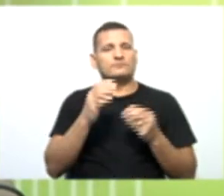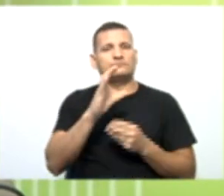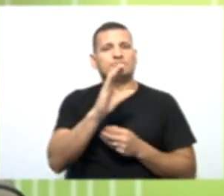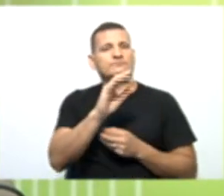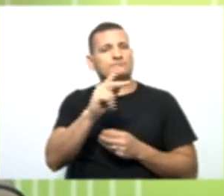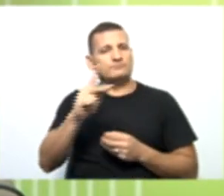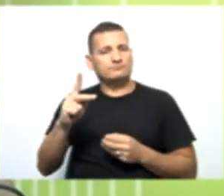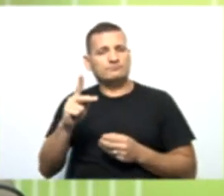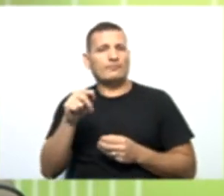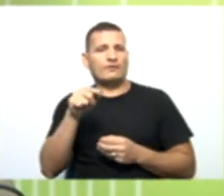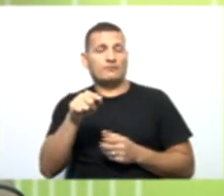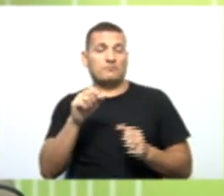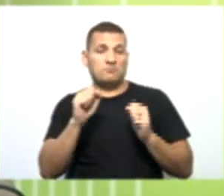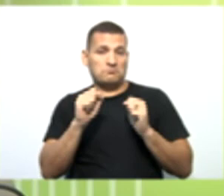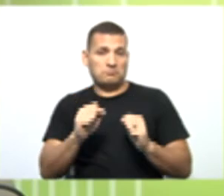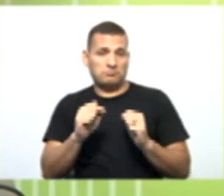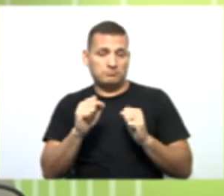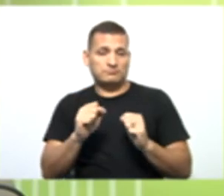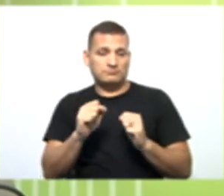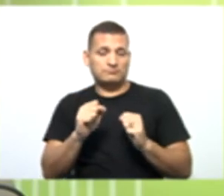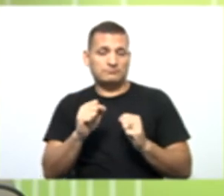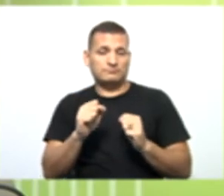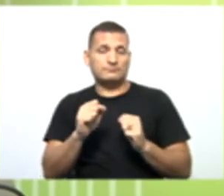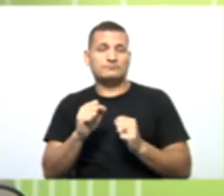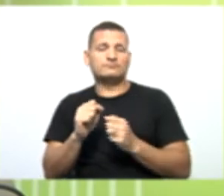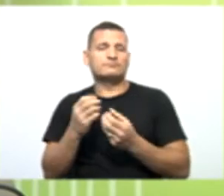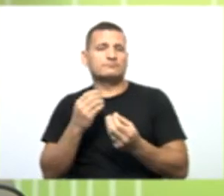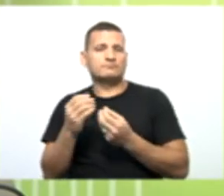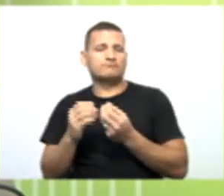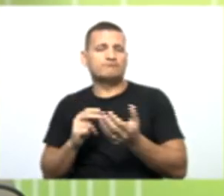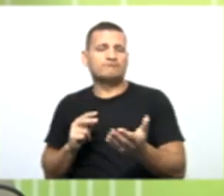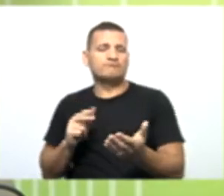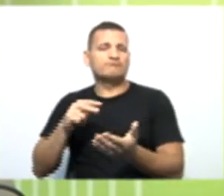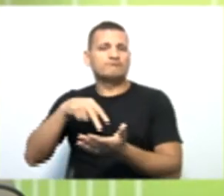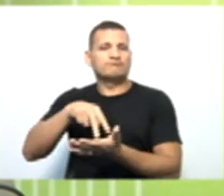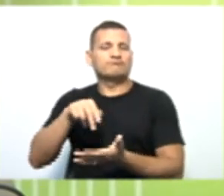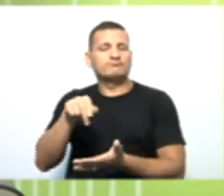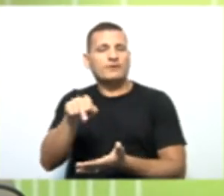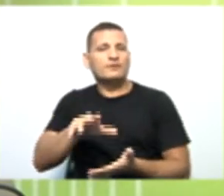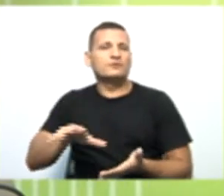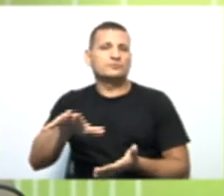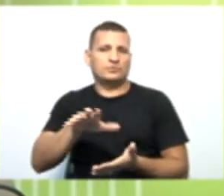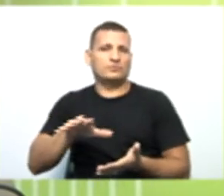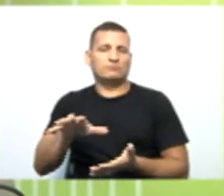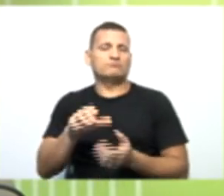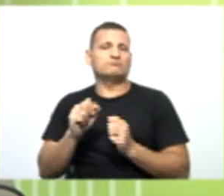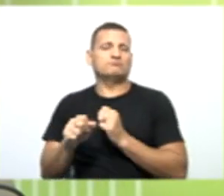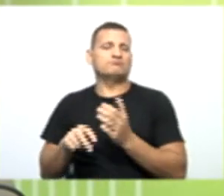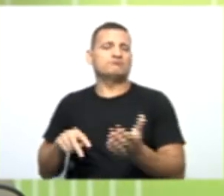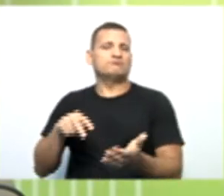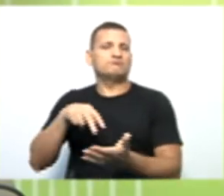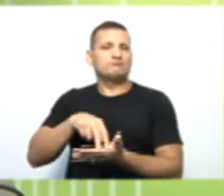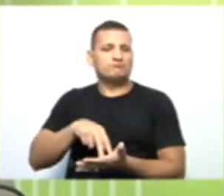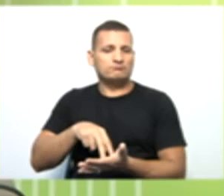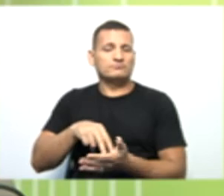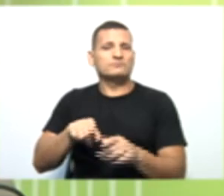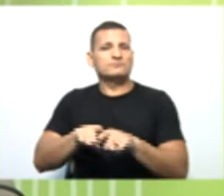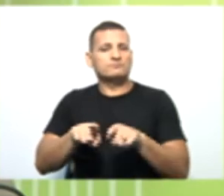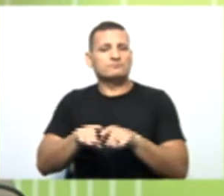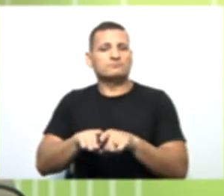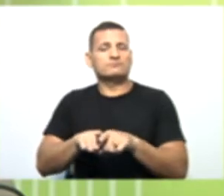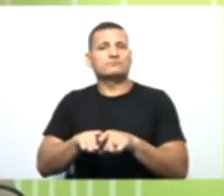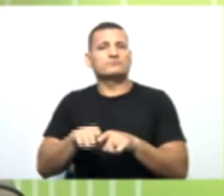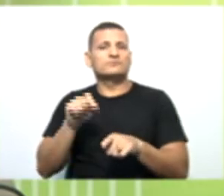cooperativa ela pode se posicionar numa região, ela pode se posicionar inclusive de